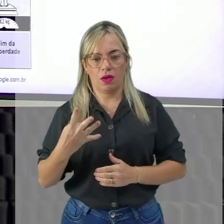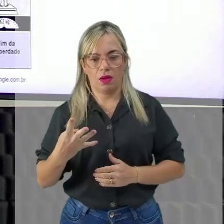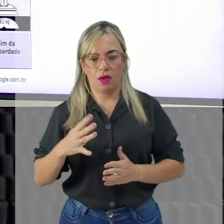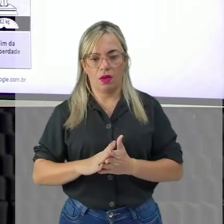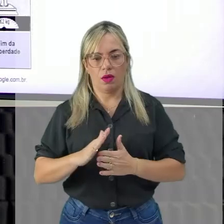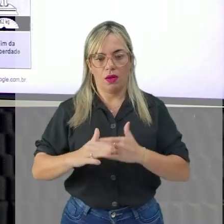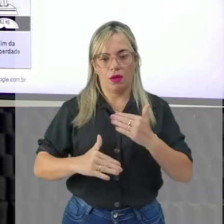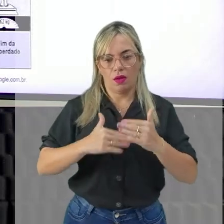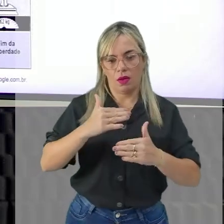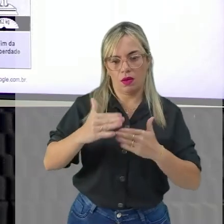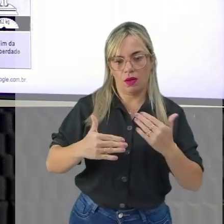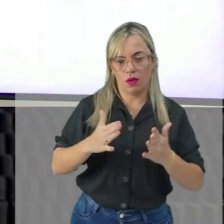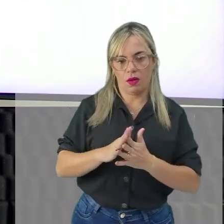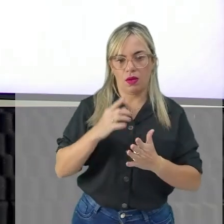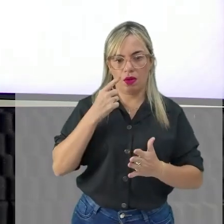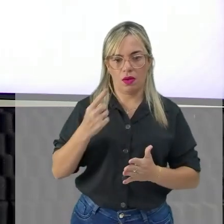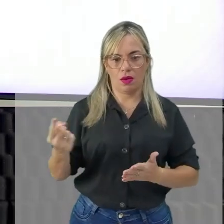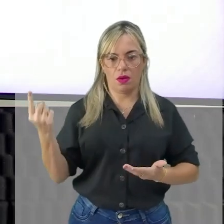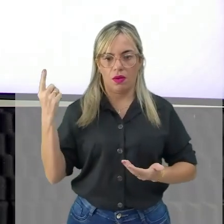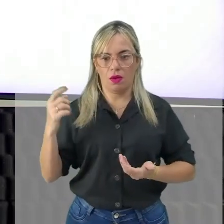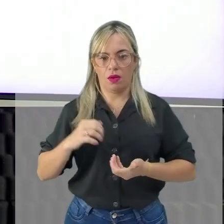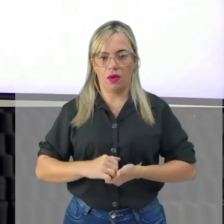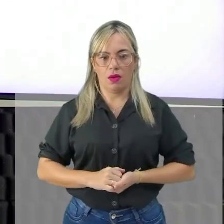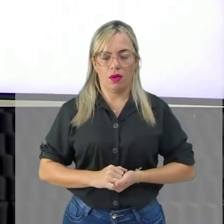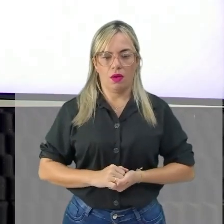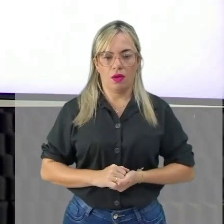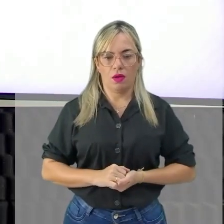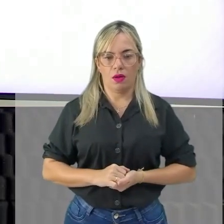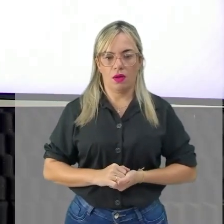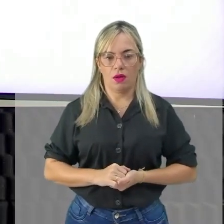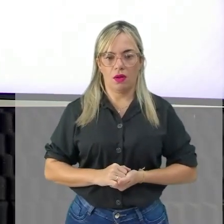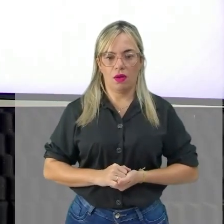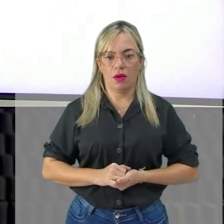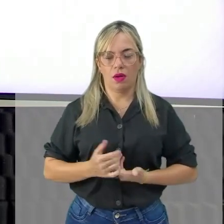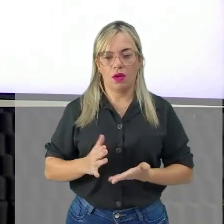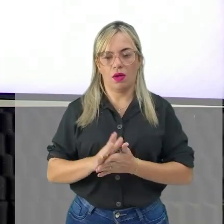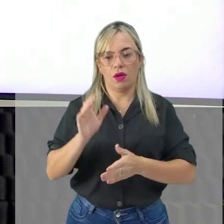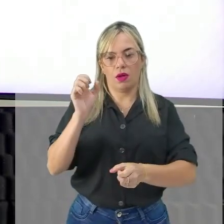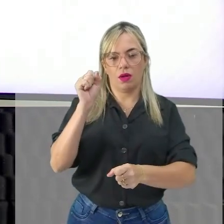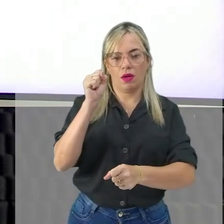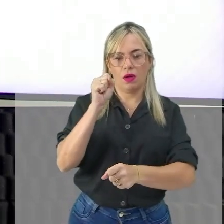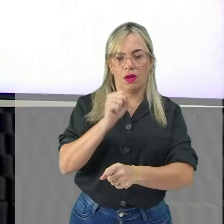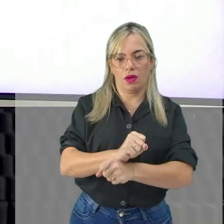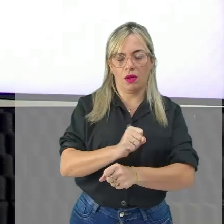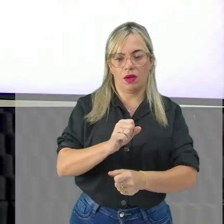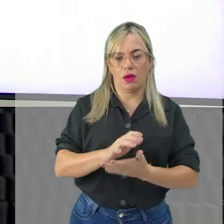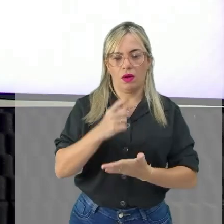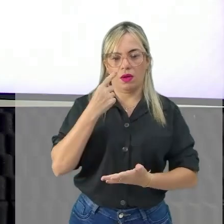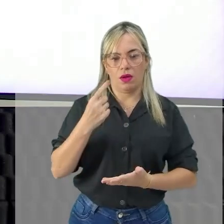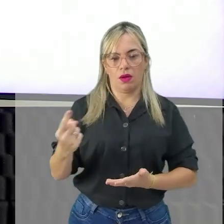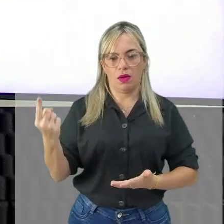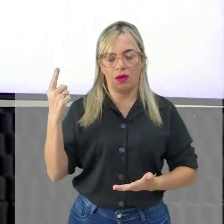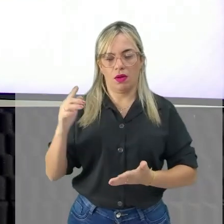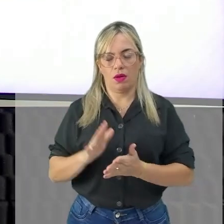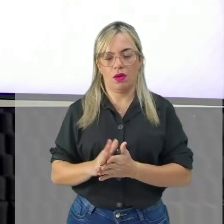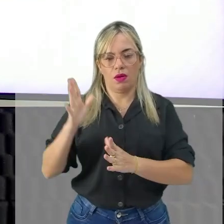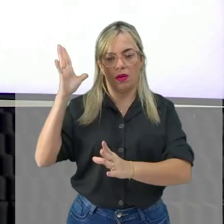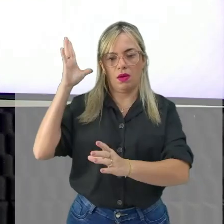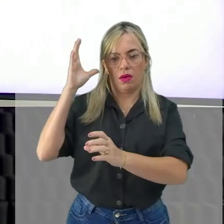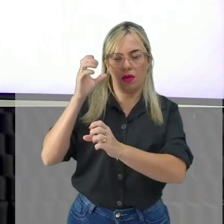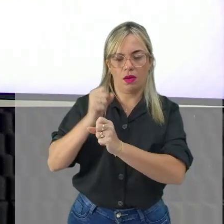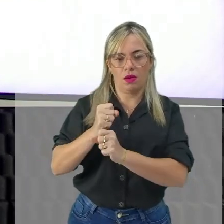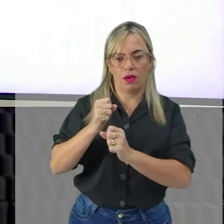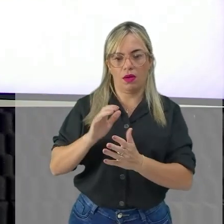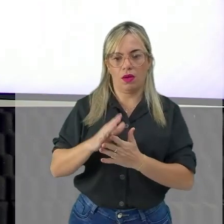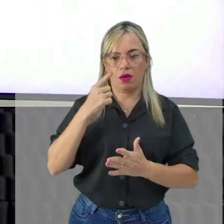Então, é isso. Tudo bem? A gente para por aqui, tá bom? Revisem as